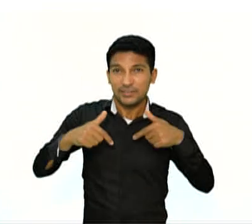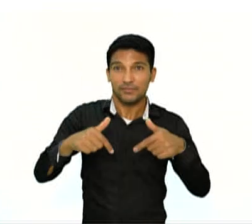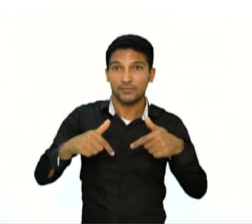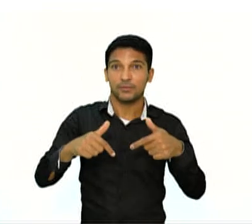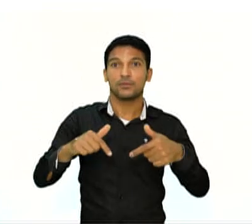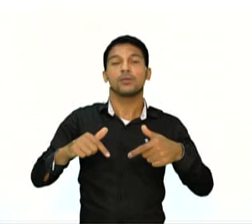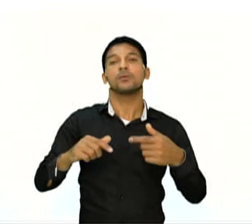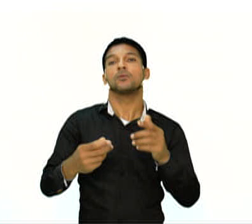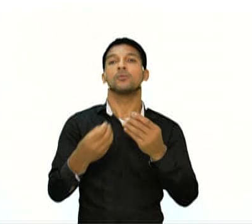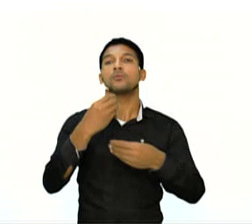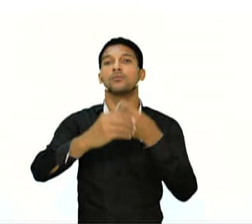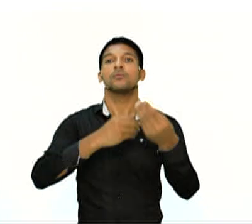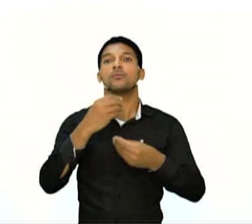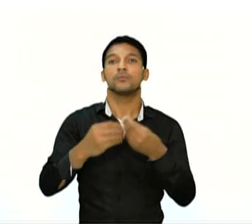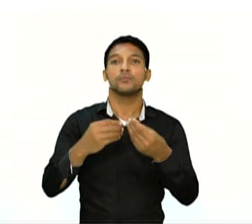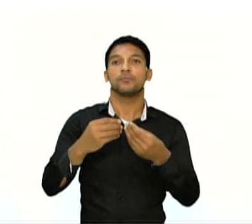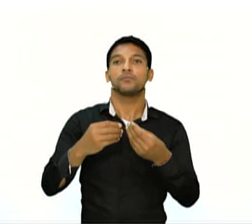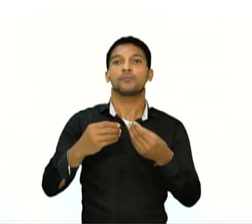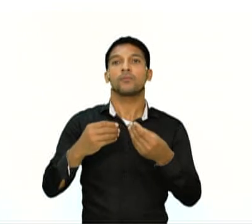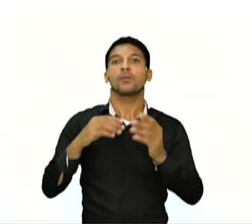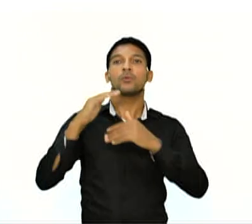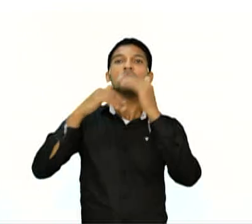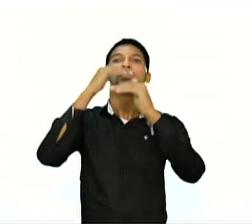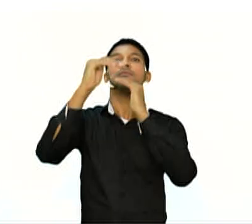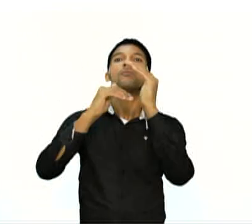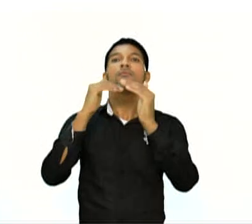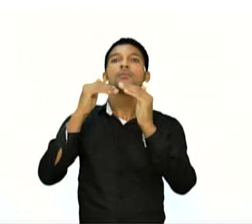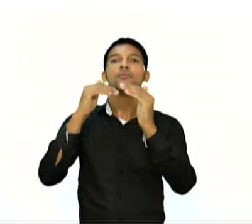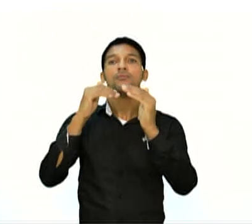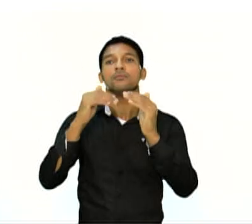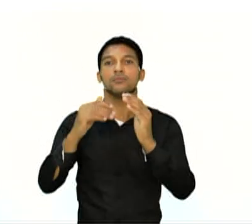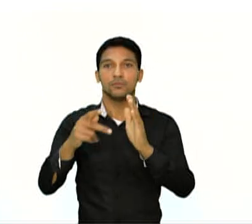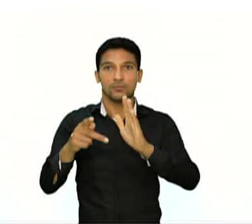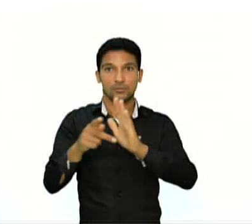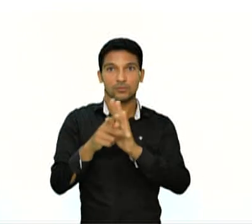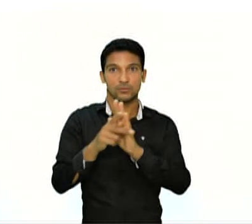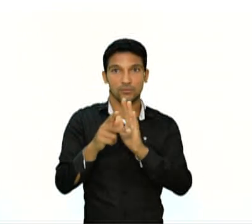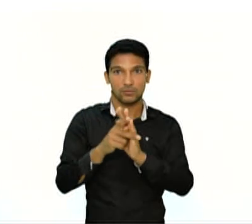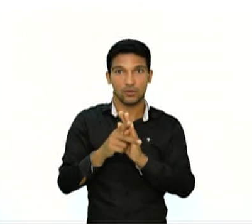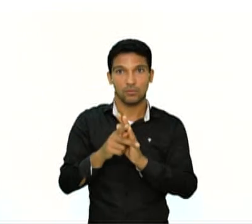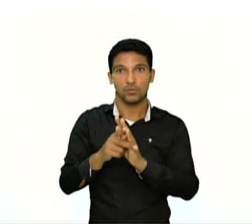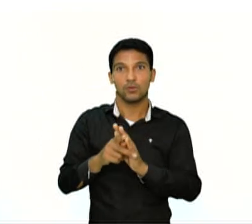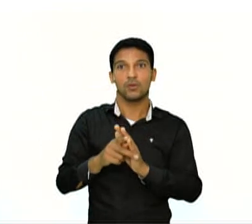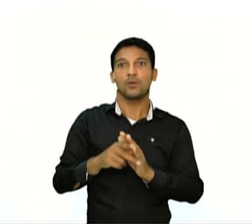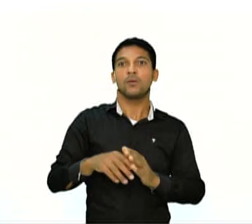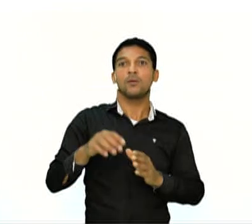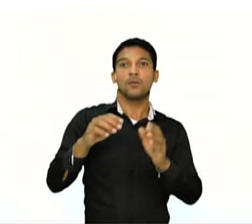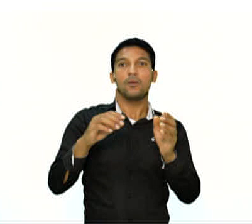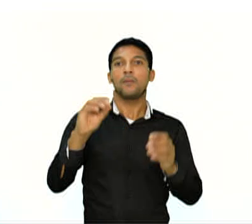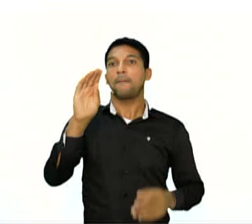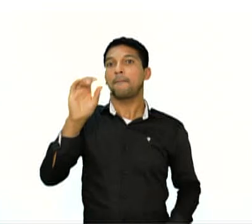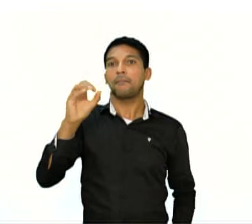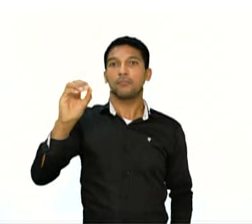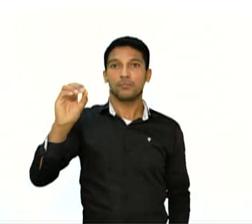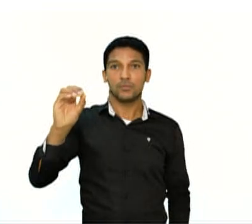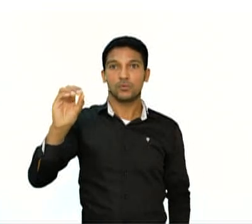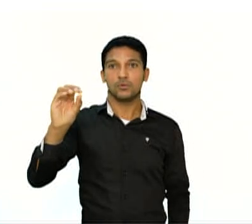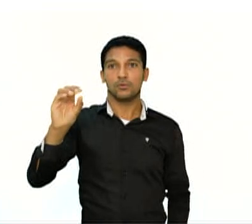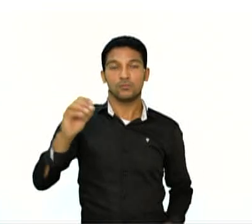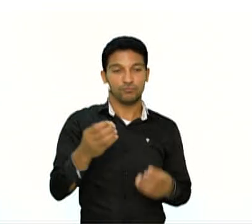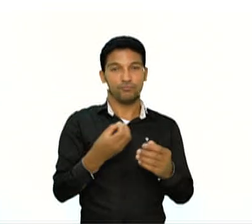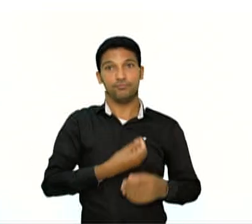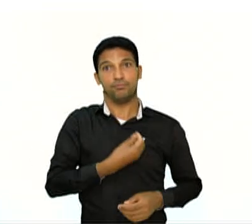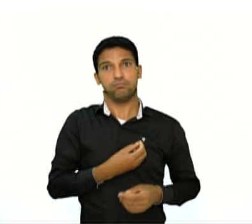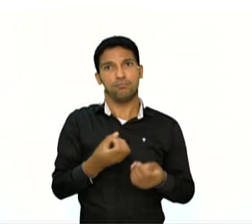para o desenvolvimento, que é parte significativa da biodiversidade e da água doce existente no planeta, além